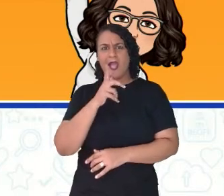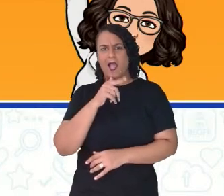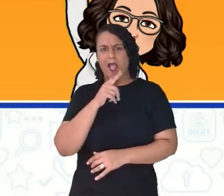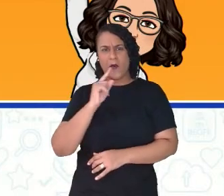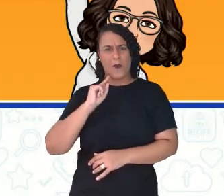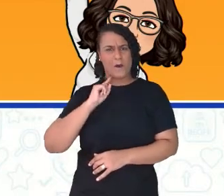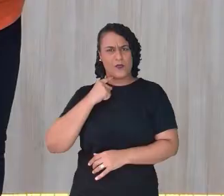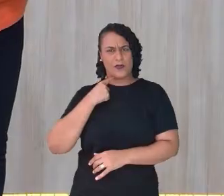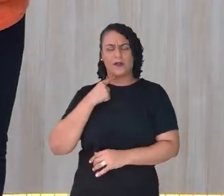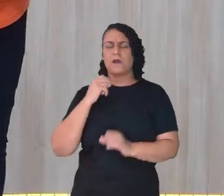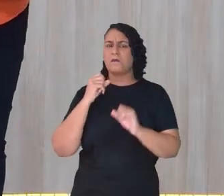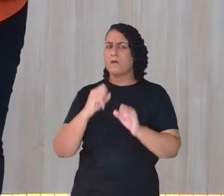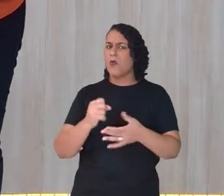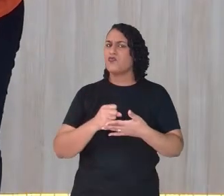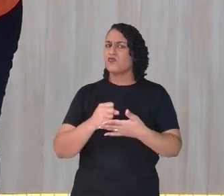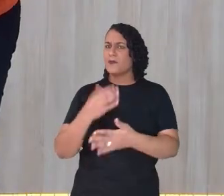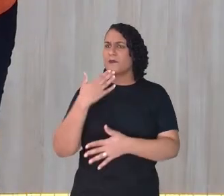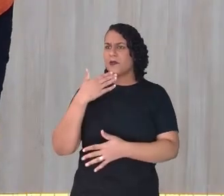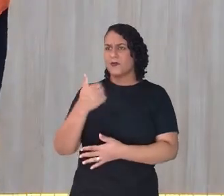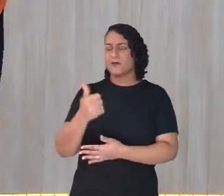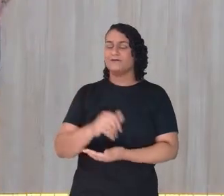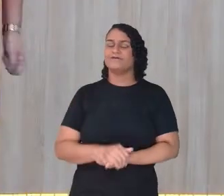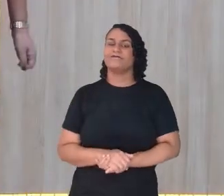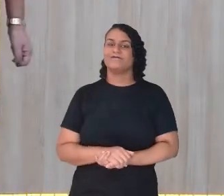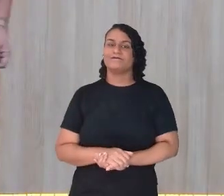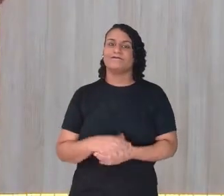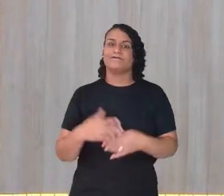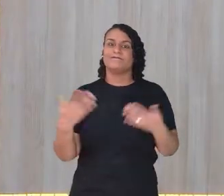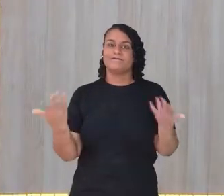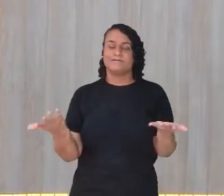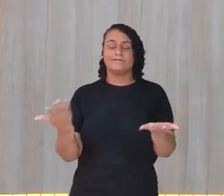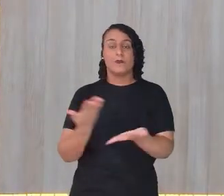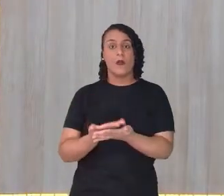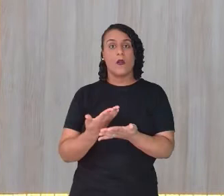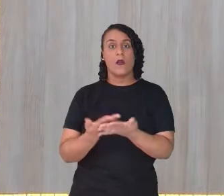gente pode colaborar. Então, nós ficamos por aqui, né?